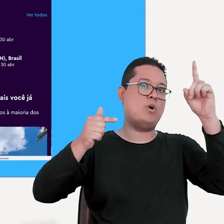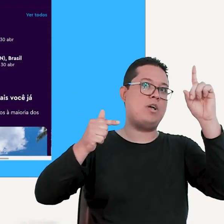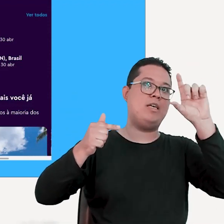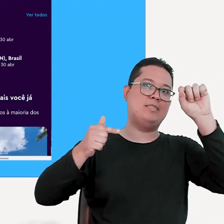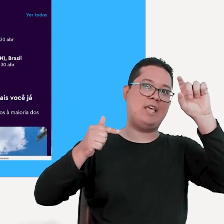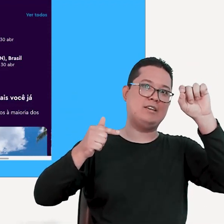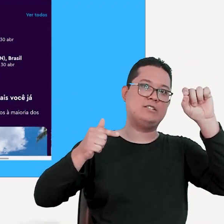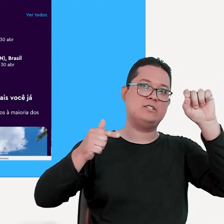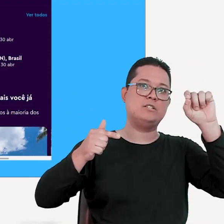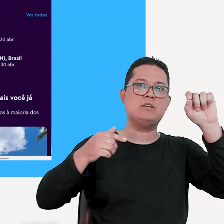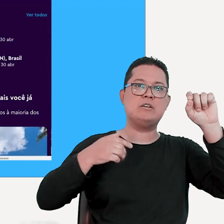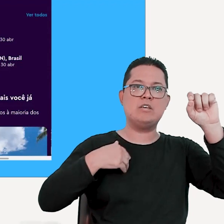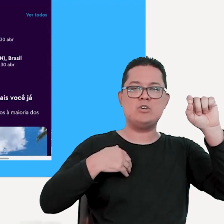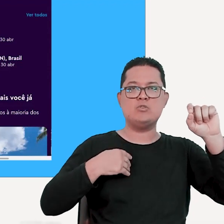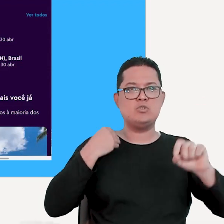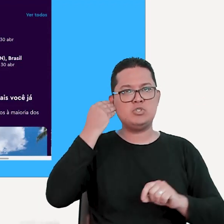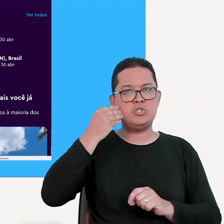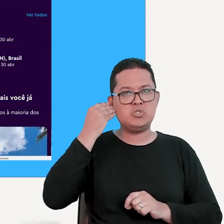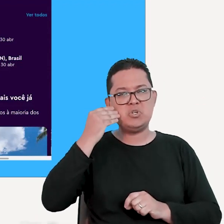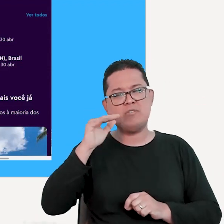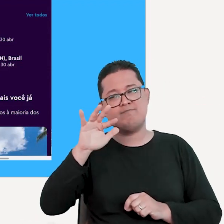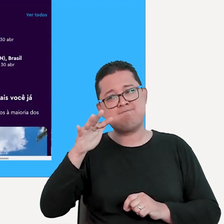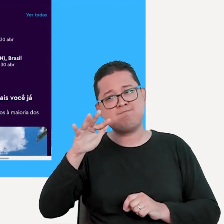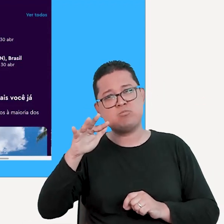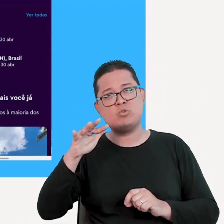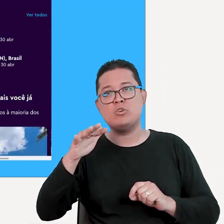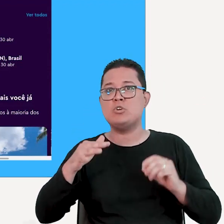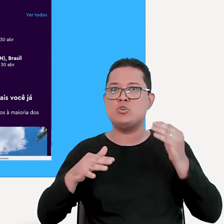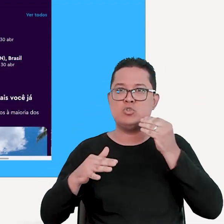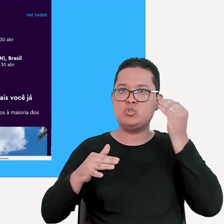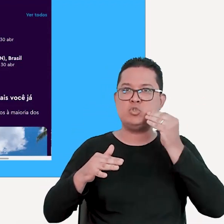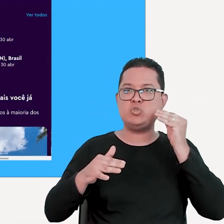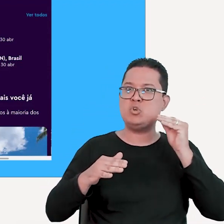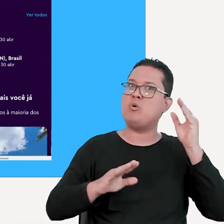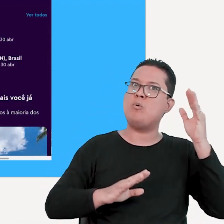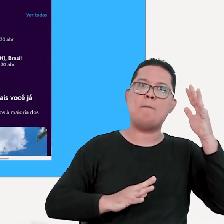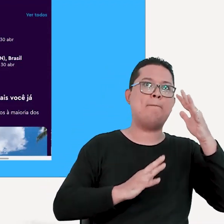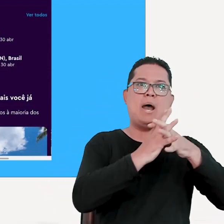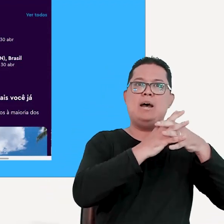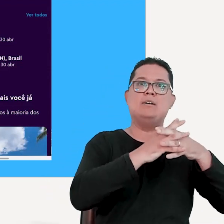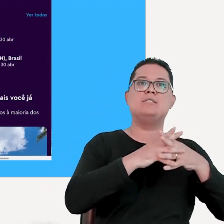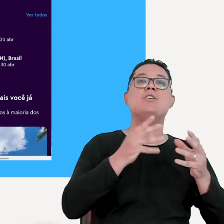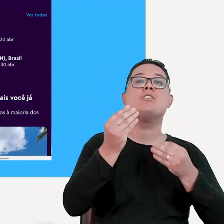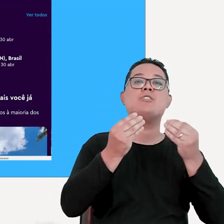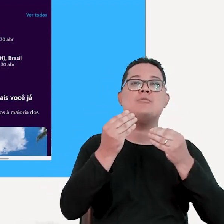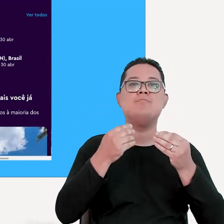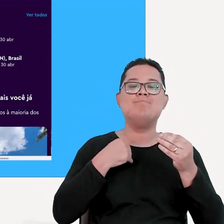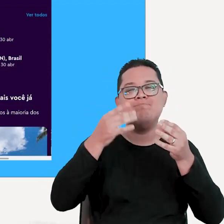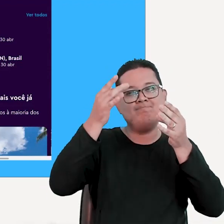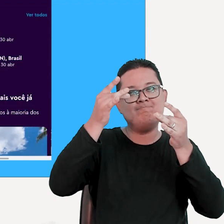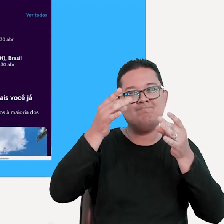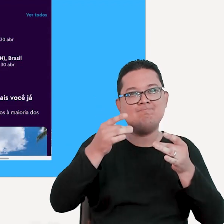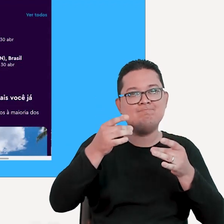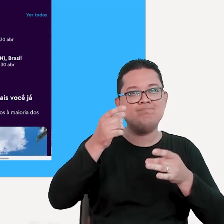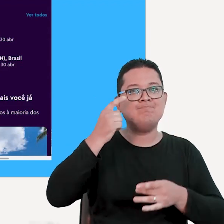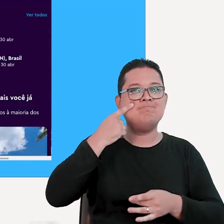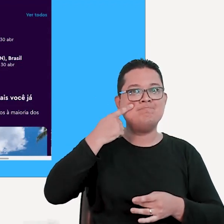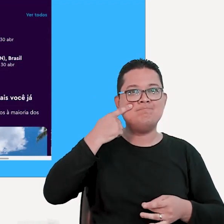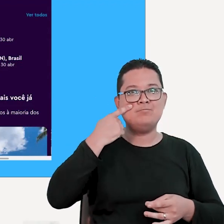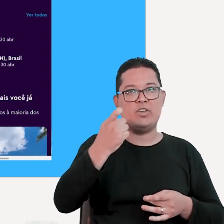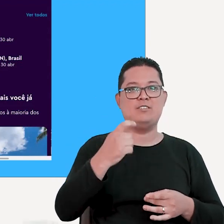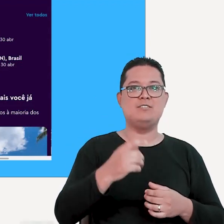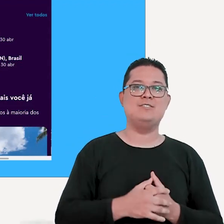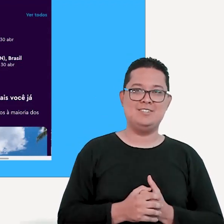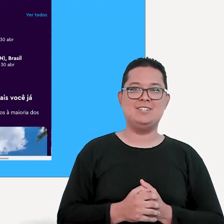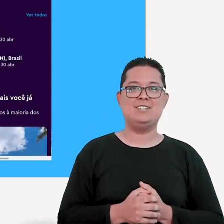pessoas usuárias e as palavras escritas no gênero masculino pode se inferir a algumas pessoas, pode se ferir as